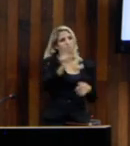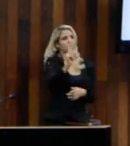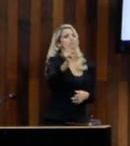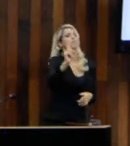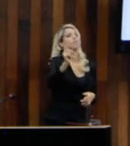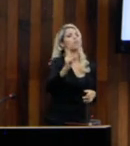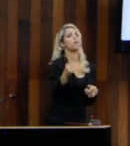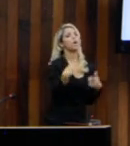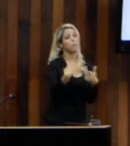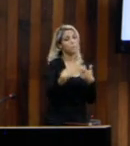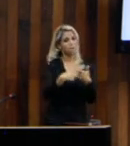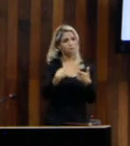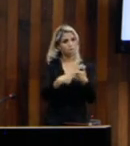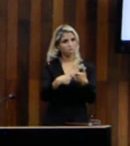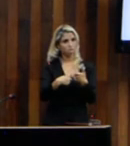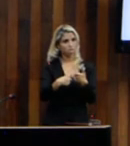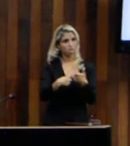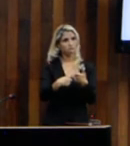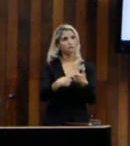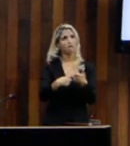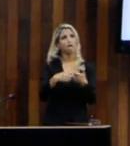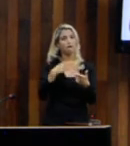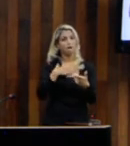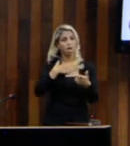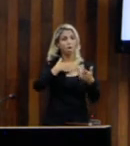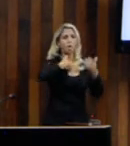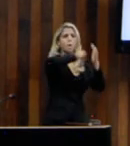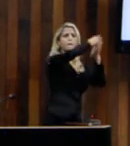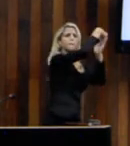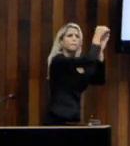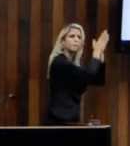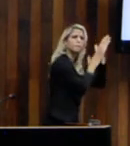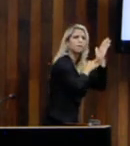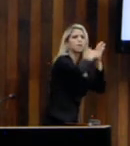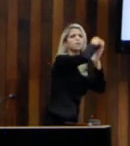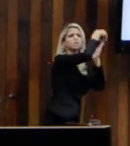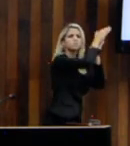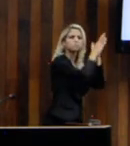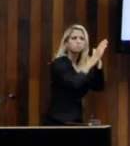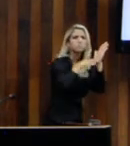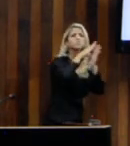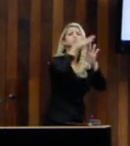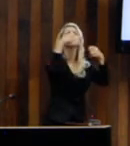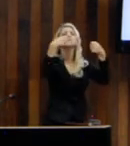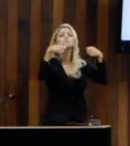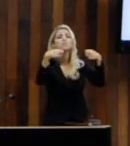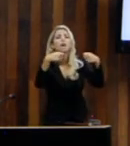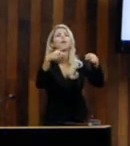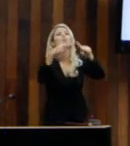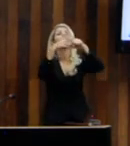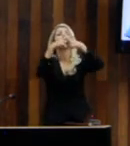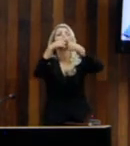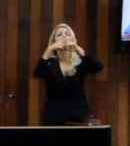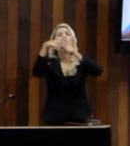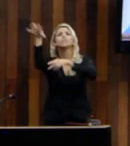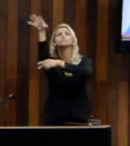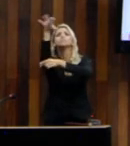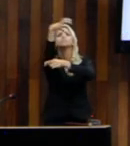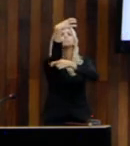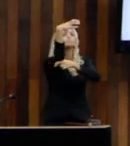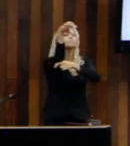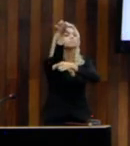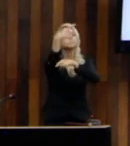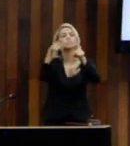Eles pintam escola. Eu troco o ventilador, eu sou vigia. Eu troco o ventilador. Eu